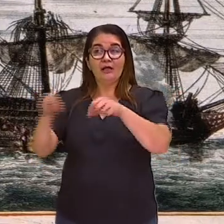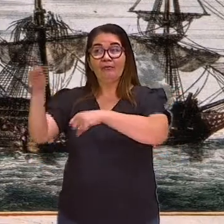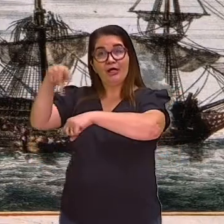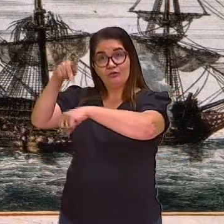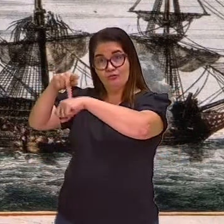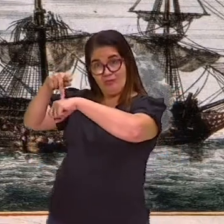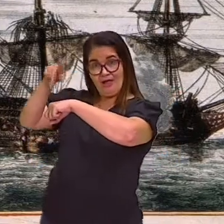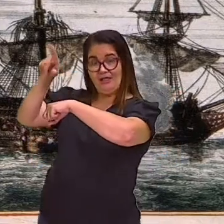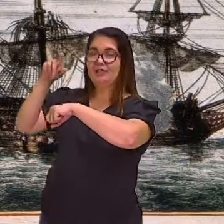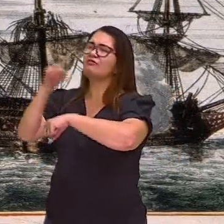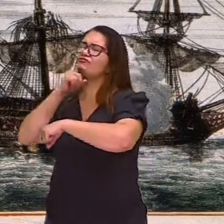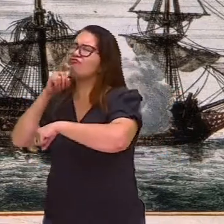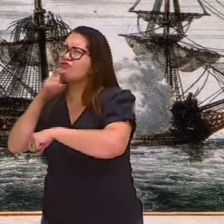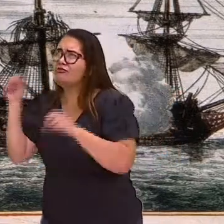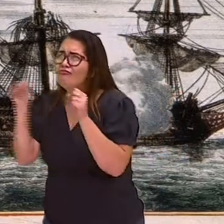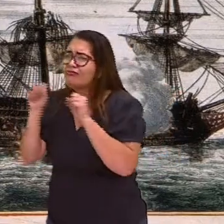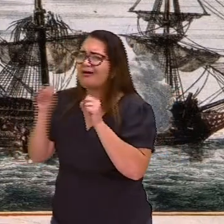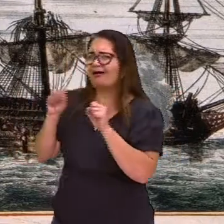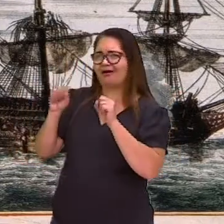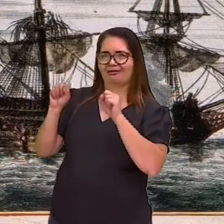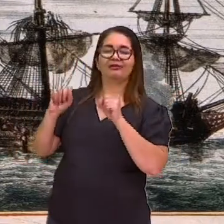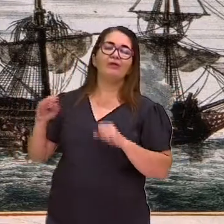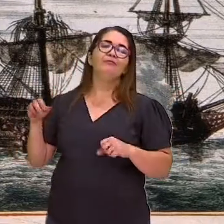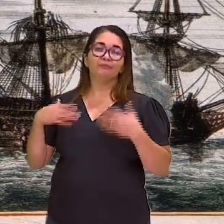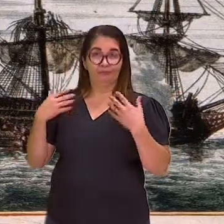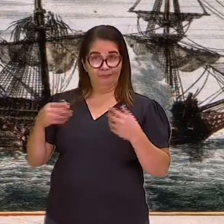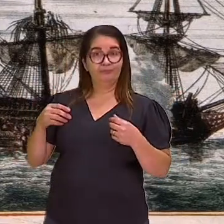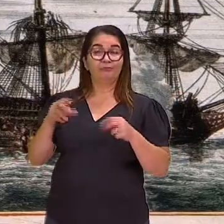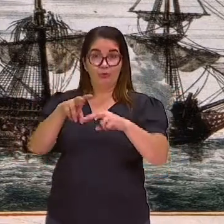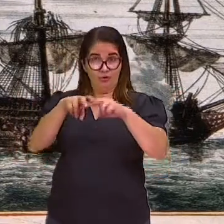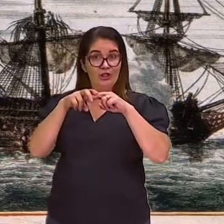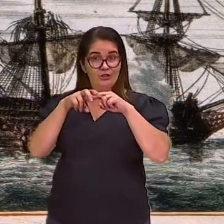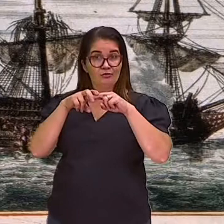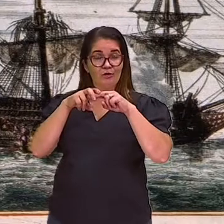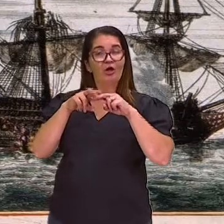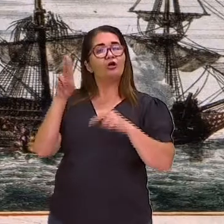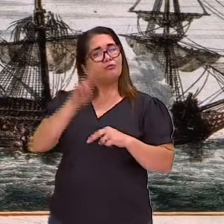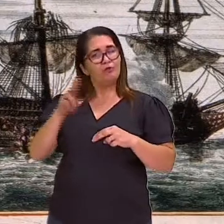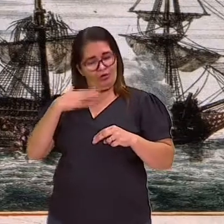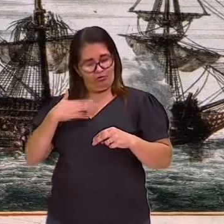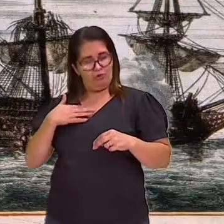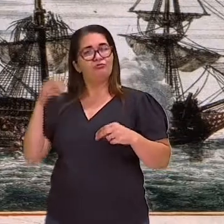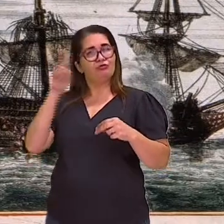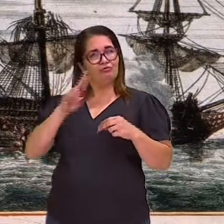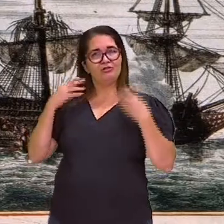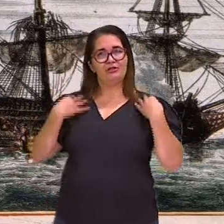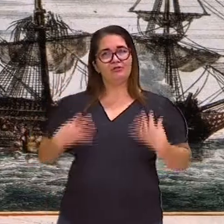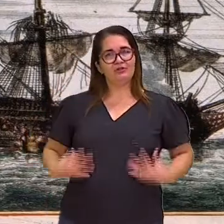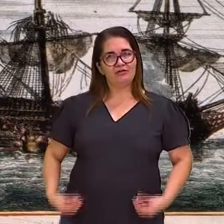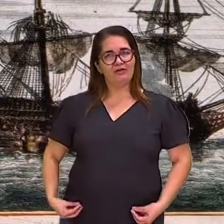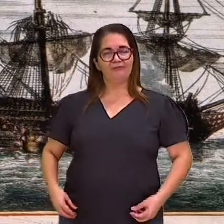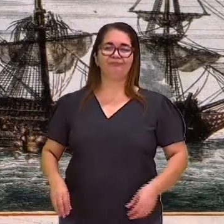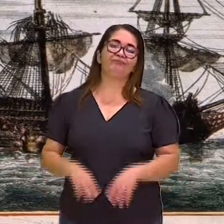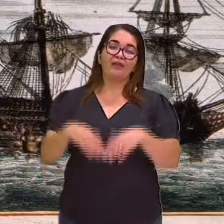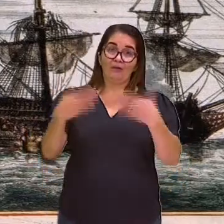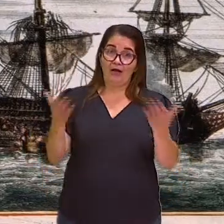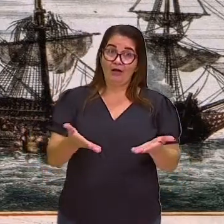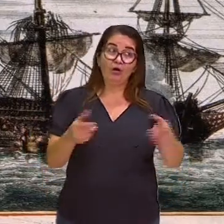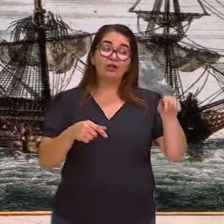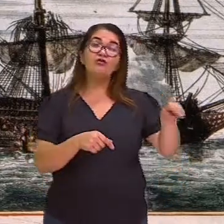esse cachecol, vamos recorrer ao passado brasileiro, principalmente no